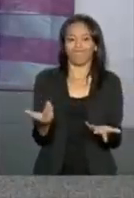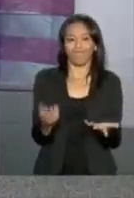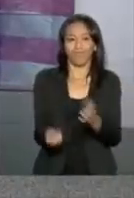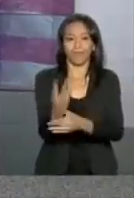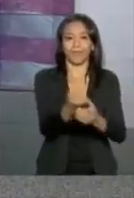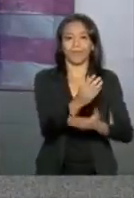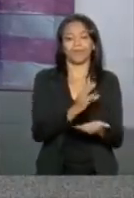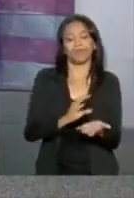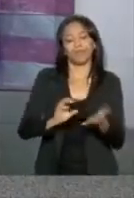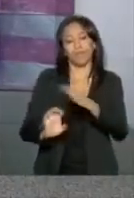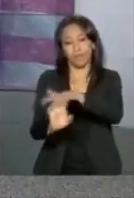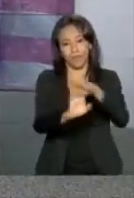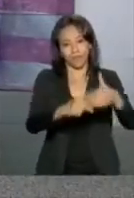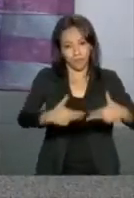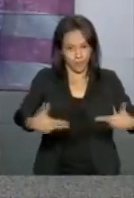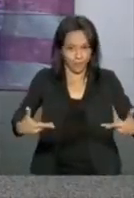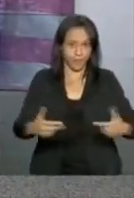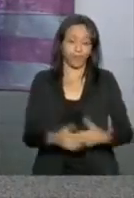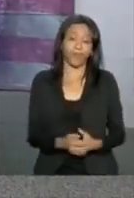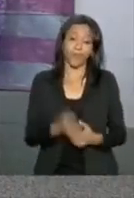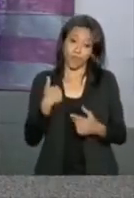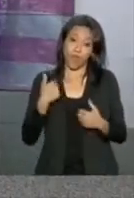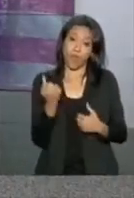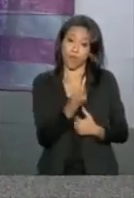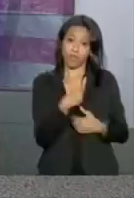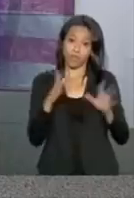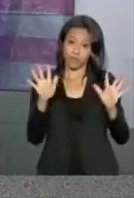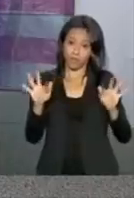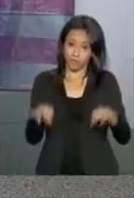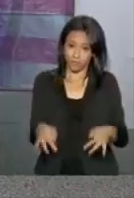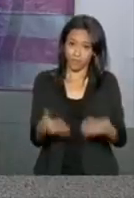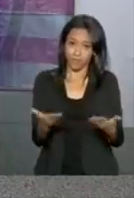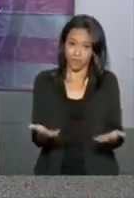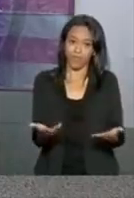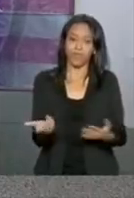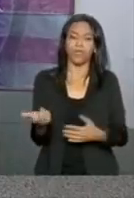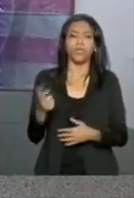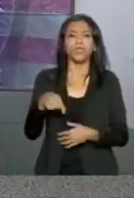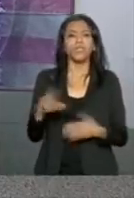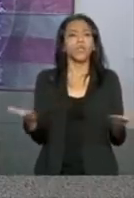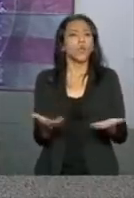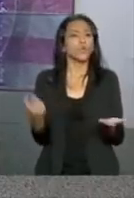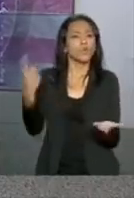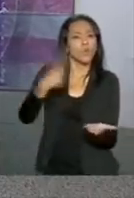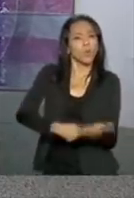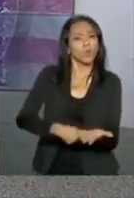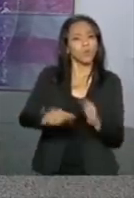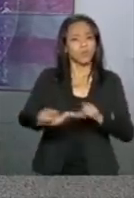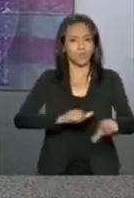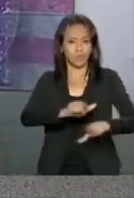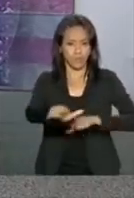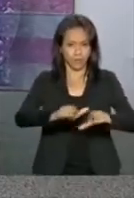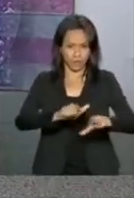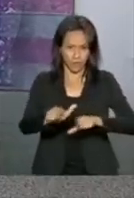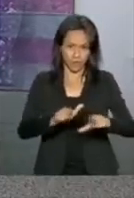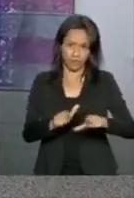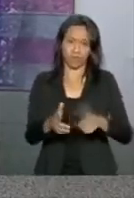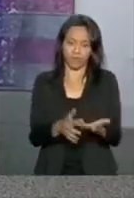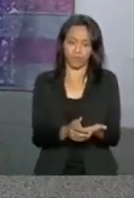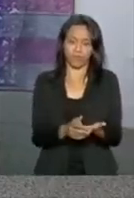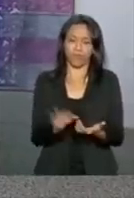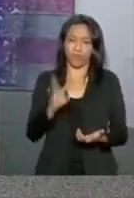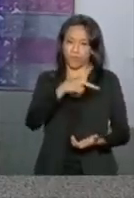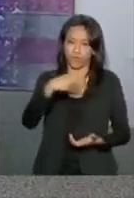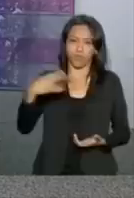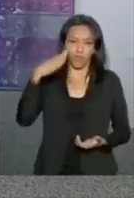encerramos aqui esta transmissão ao vivo e um dos momentos da agenda de hoje do presidente Jair Bolsonaro nos Estados Unidos